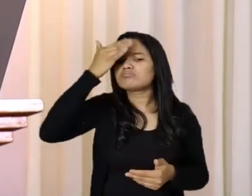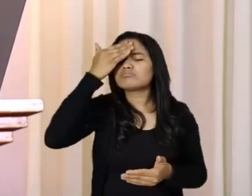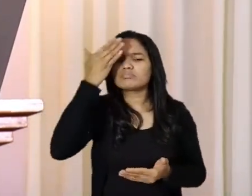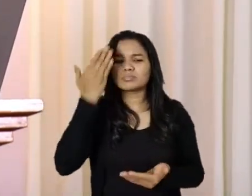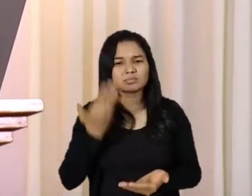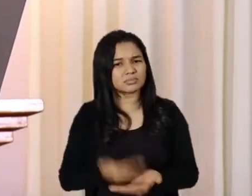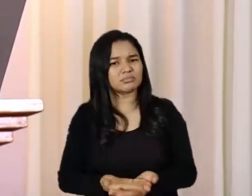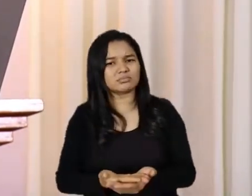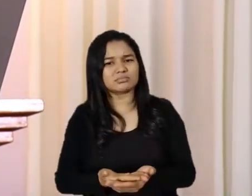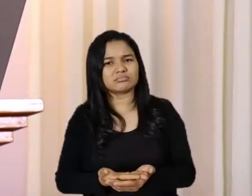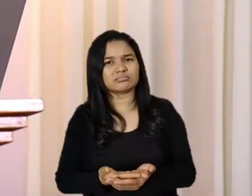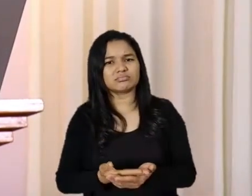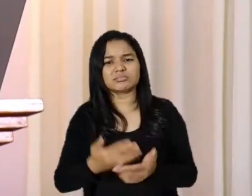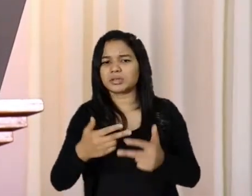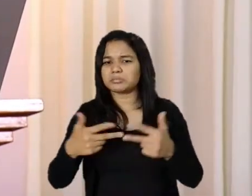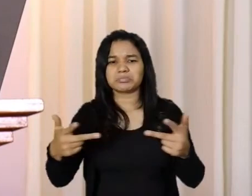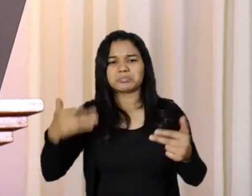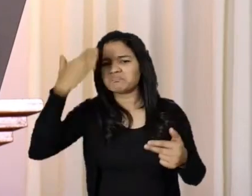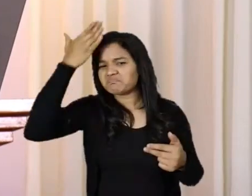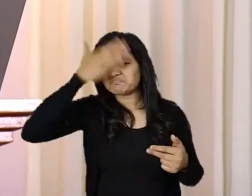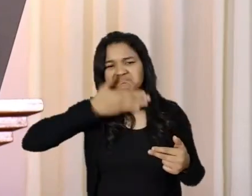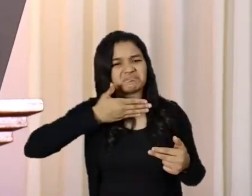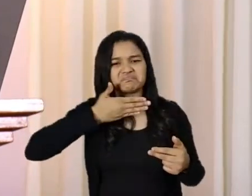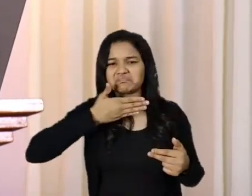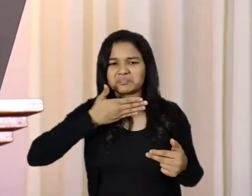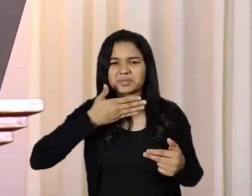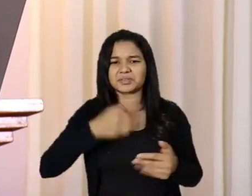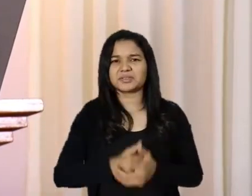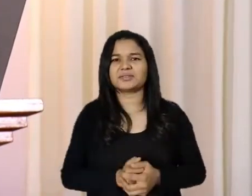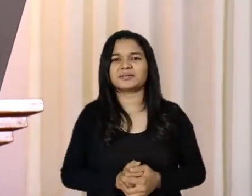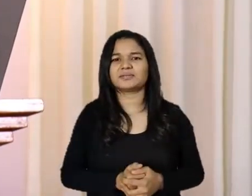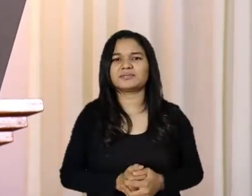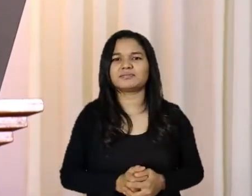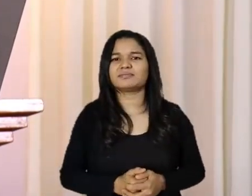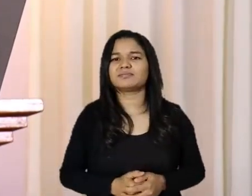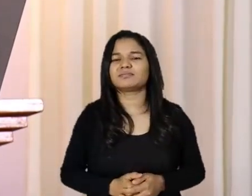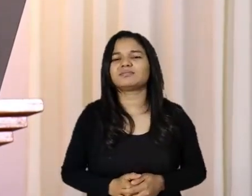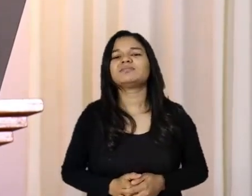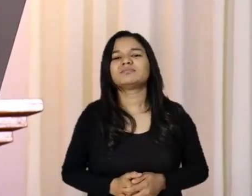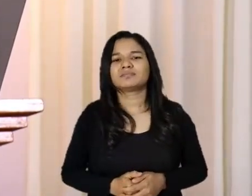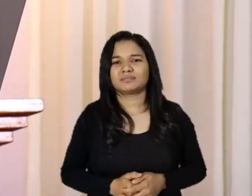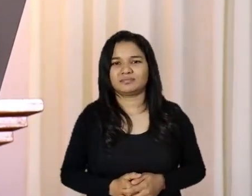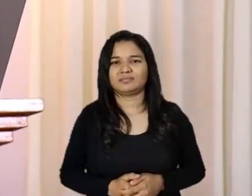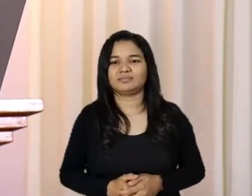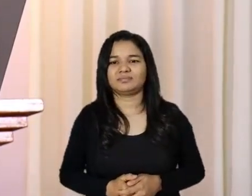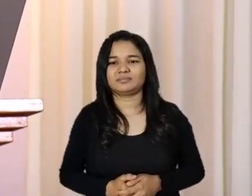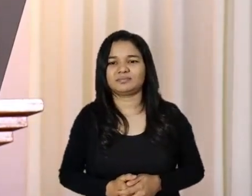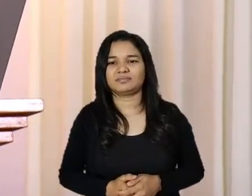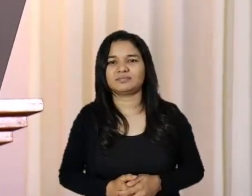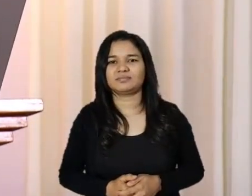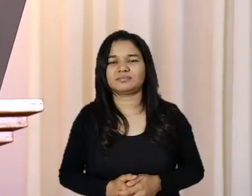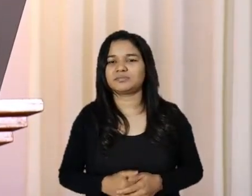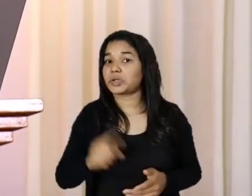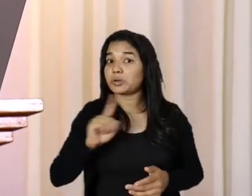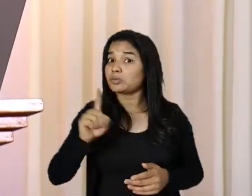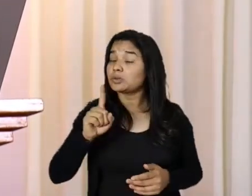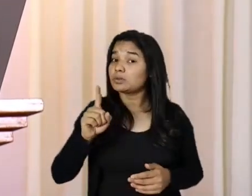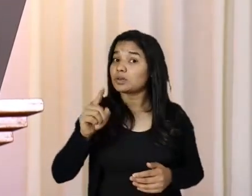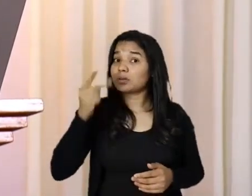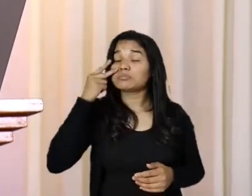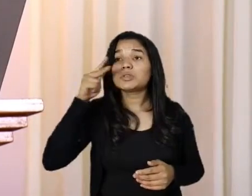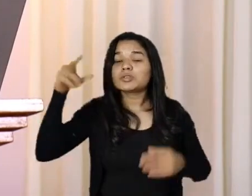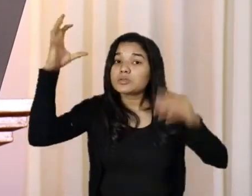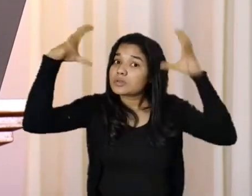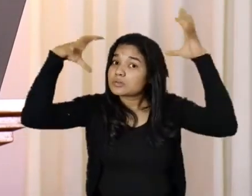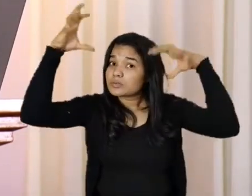viam. Aqui eu volto a repetir, o dilúvio, chuva, ele nunca tinha visto, então ele creu que iria acontecer, isso é uma